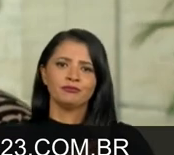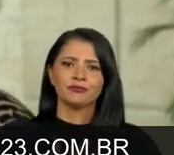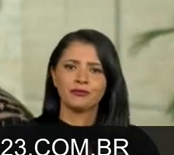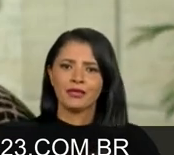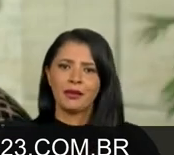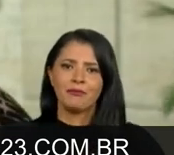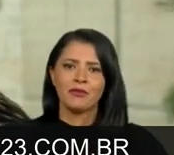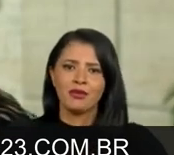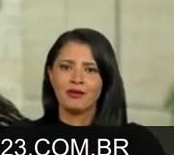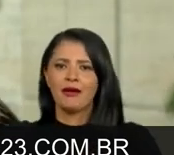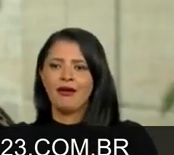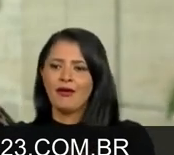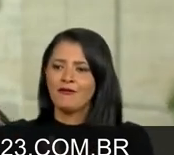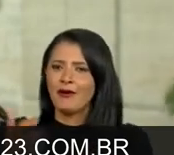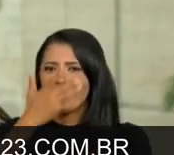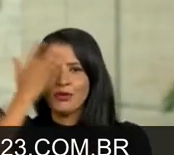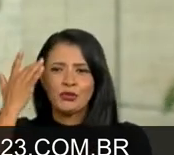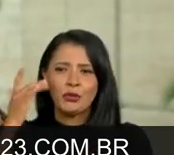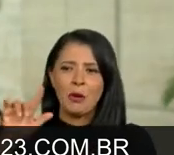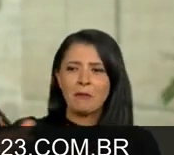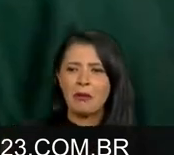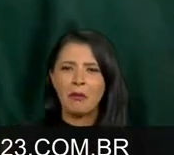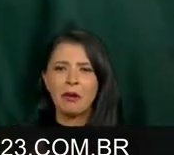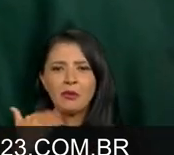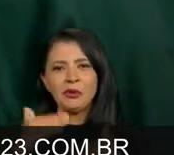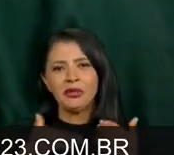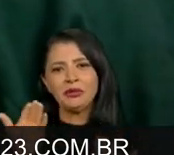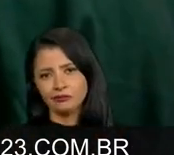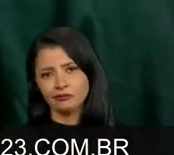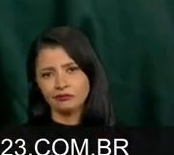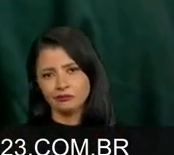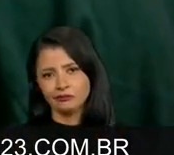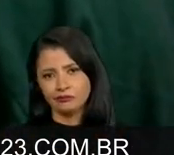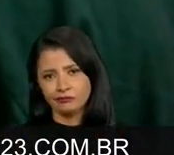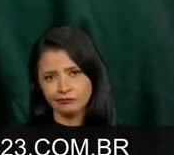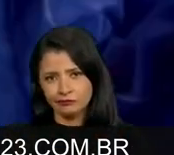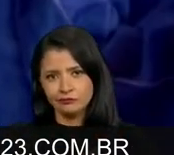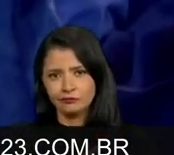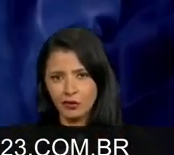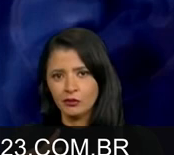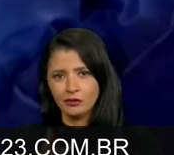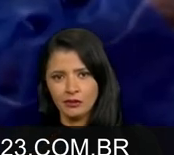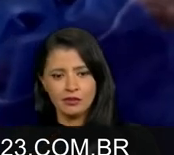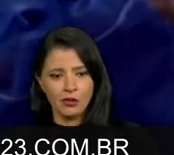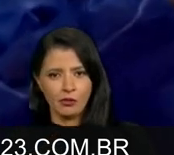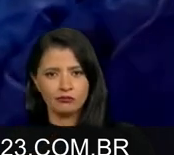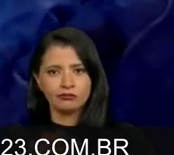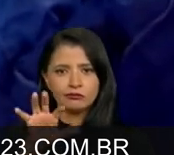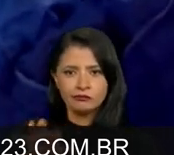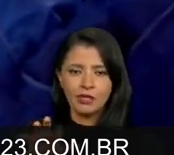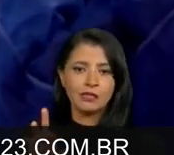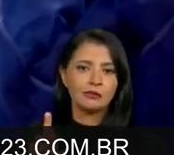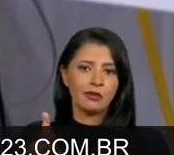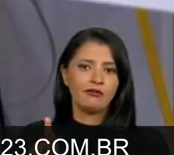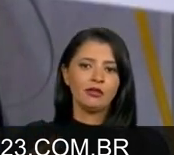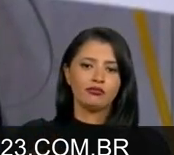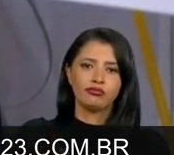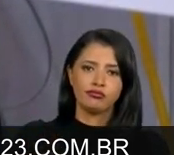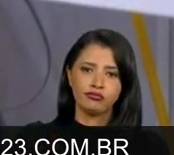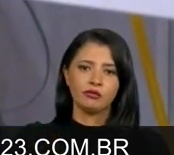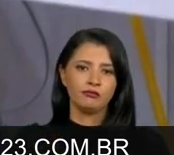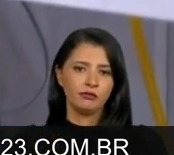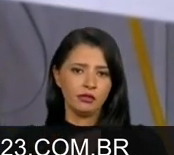muitas pessoas estavam perdendo entes queridos. A forma como a Covid-19 afetou a esperança de vida no Brasil